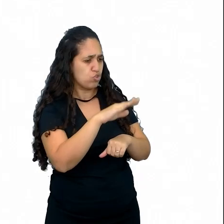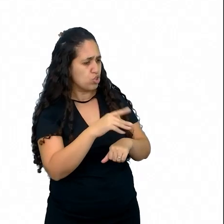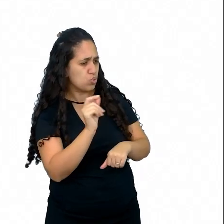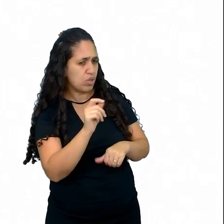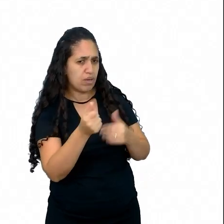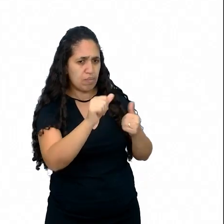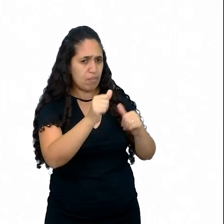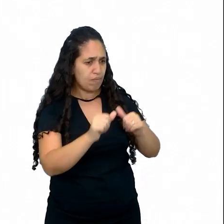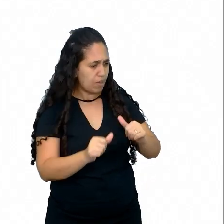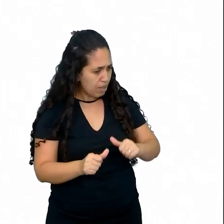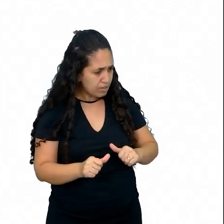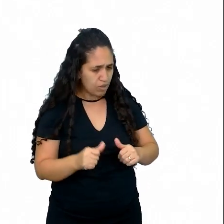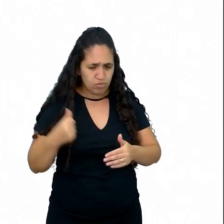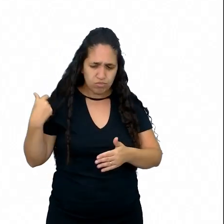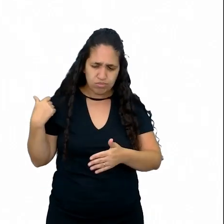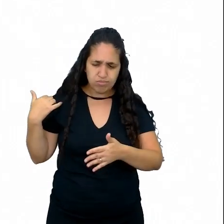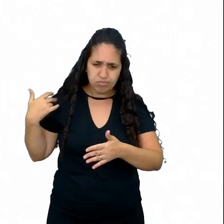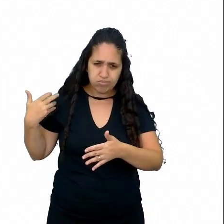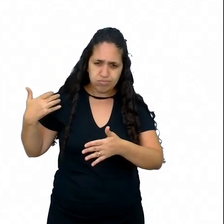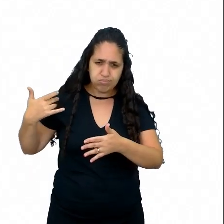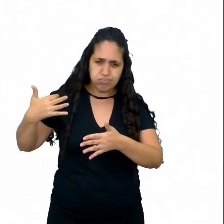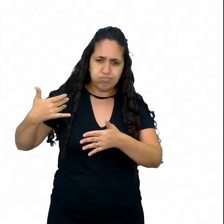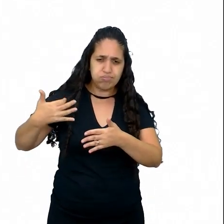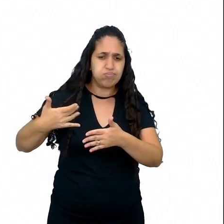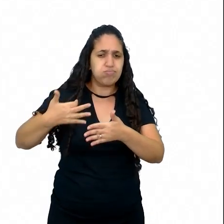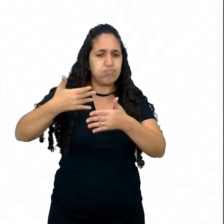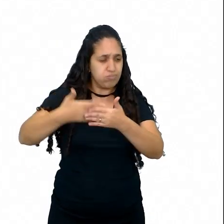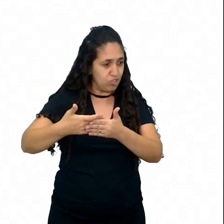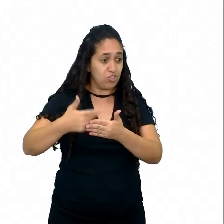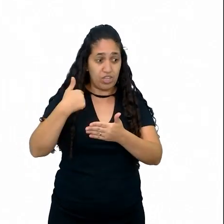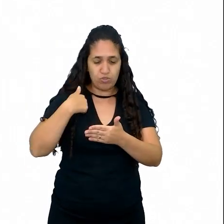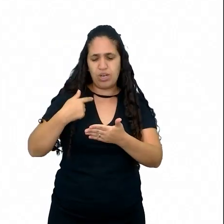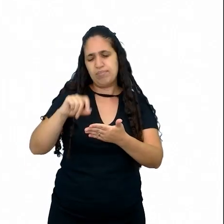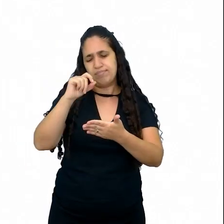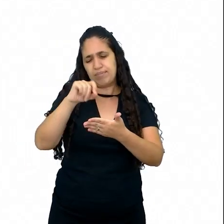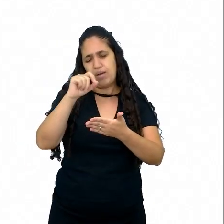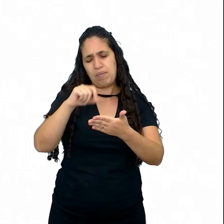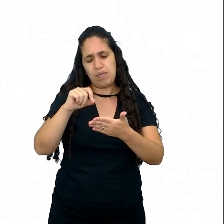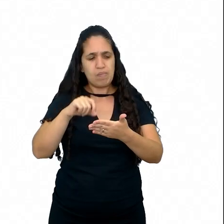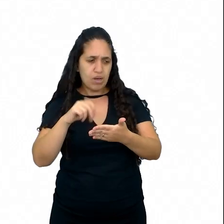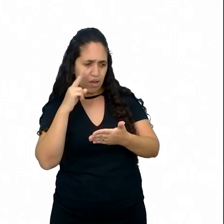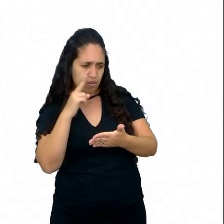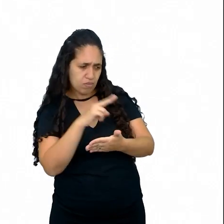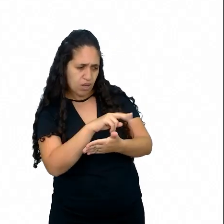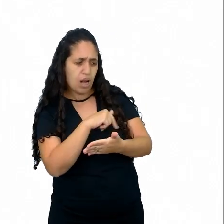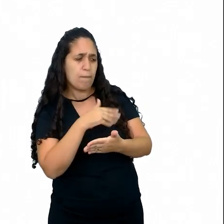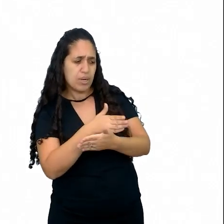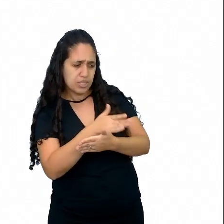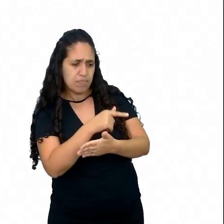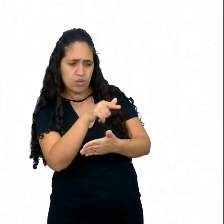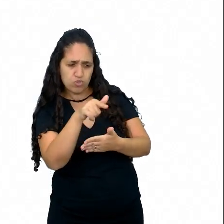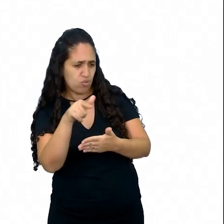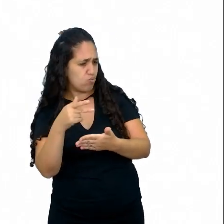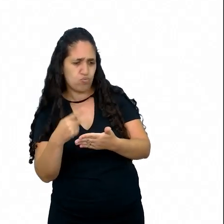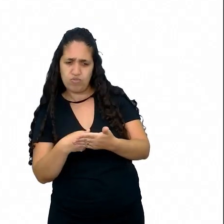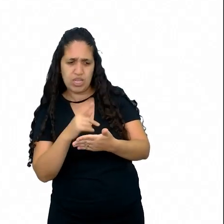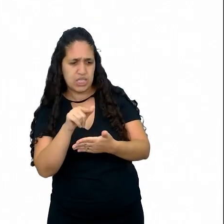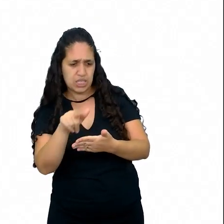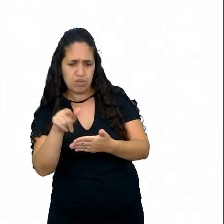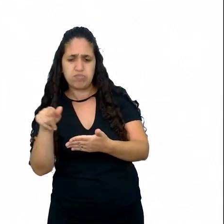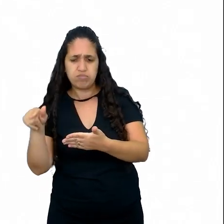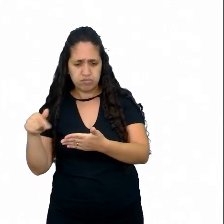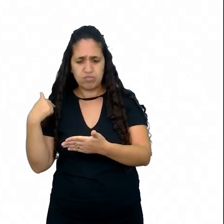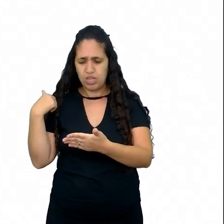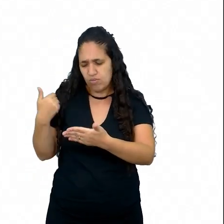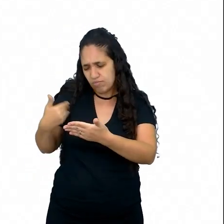nós estamos fazendo? Ao longo desse trabalho, eu já estou fazendo o meu checklist, vendo aquilo que o aluno participou, aquilo que não fez. Eu estou fazendo